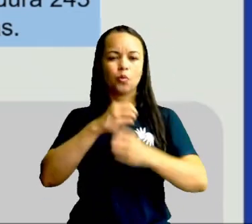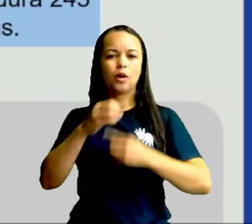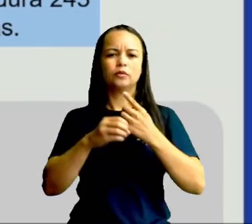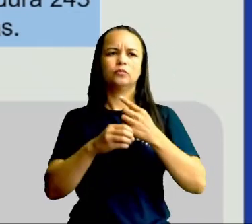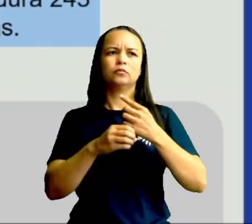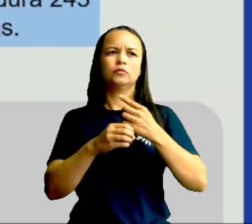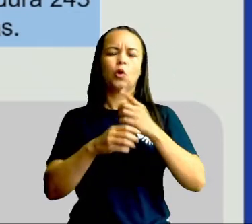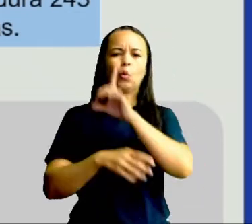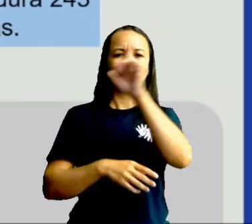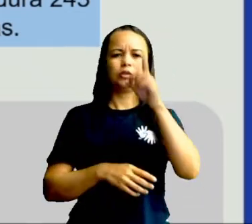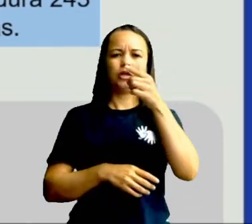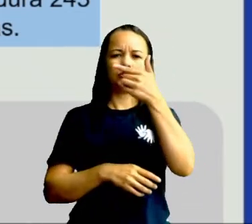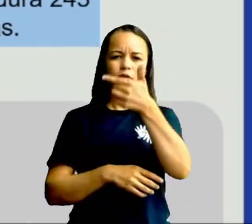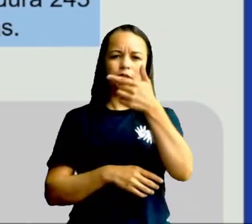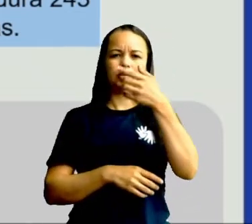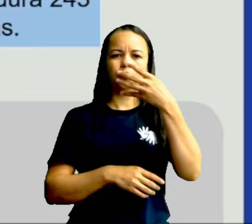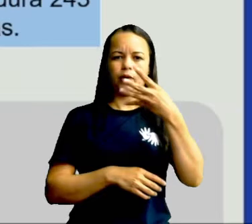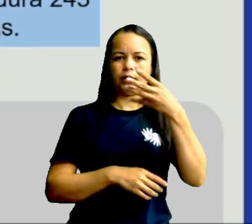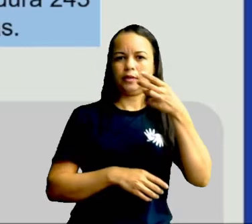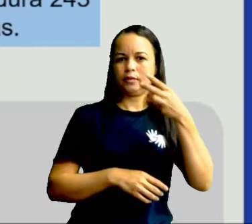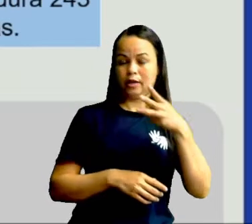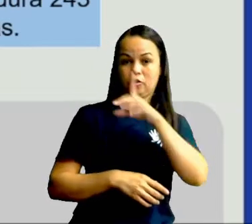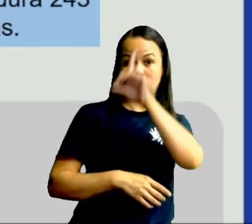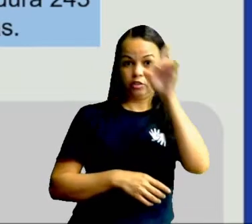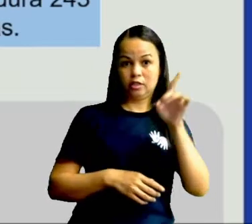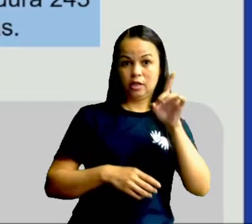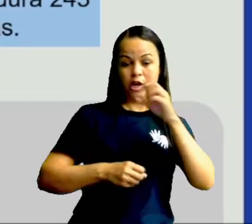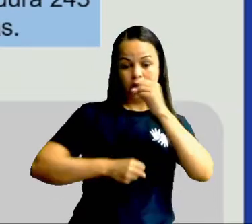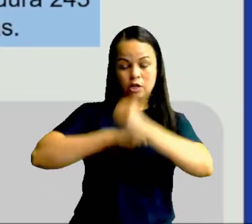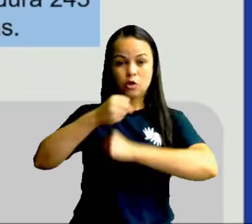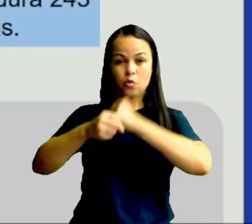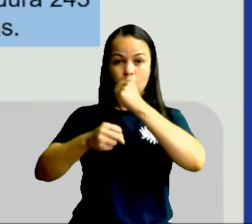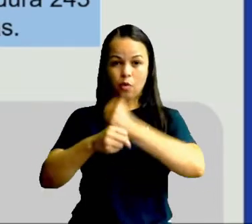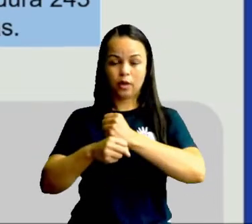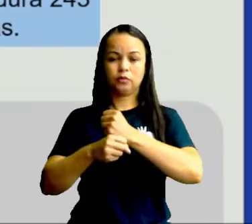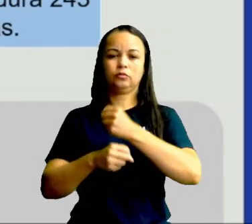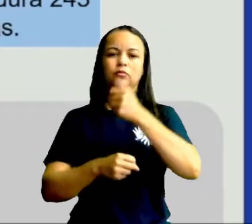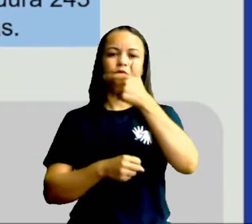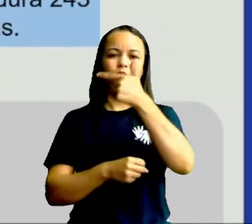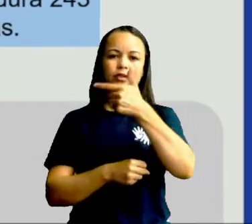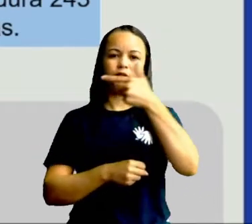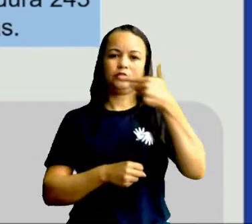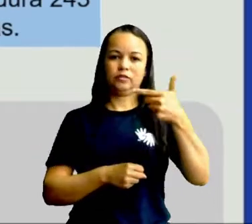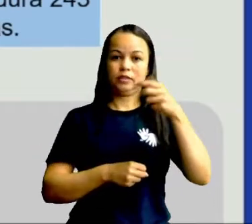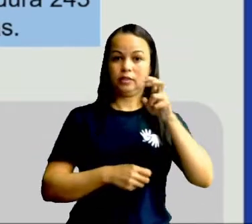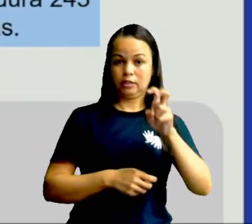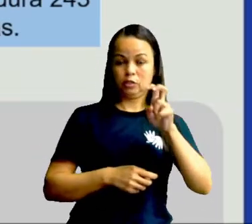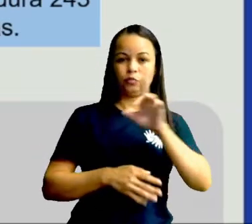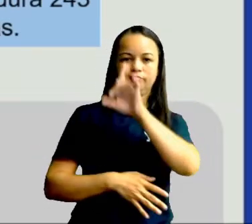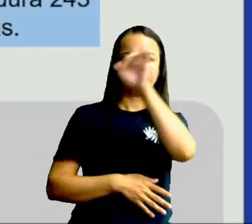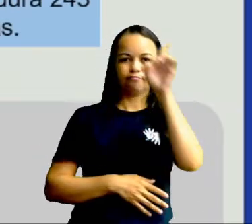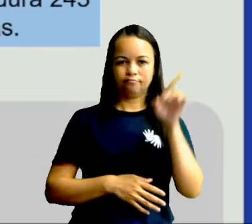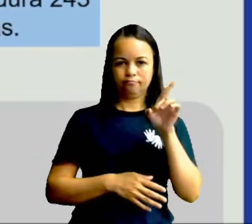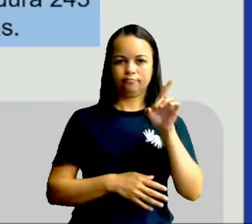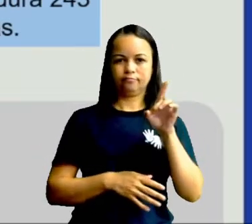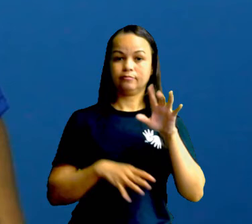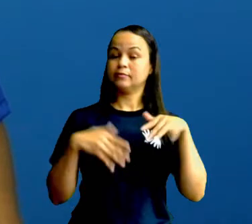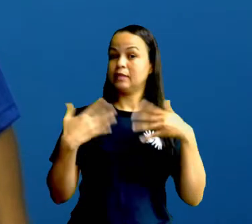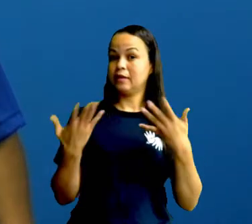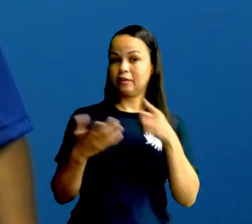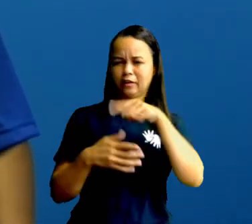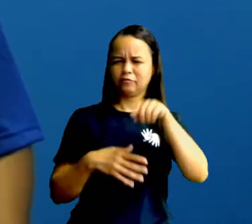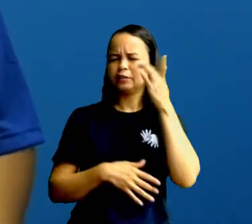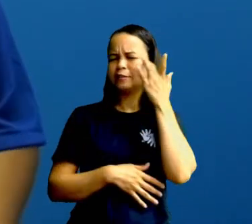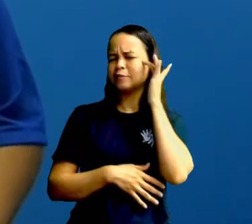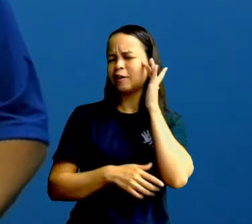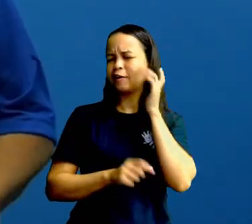dia dura 243 dias e o ano dura 225 dias. E aí, pessoal, o que é